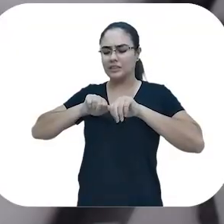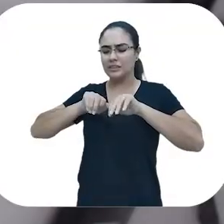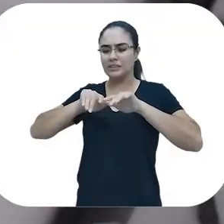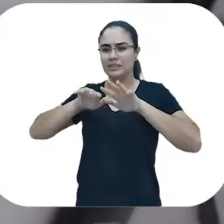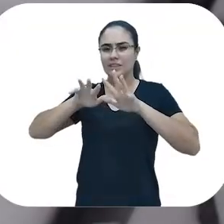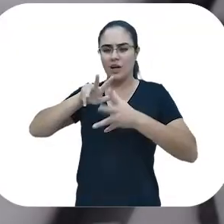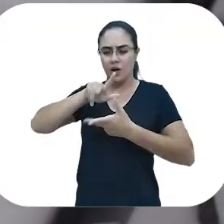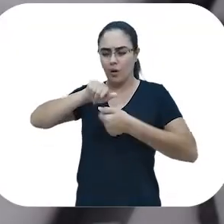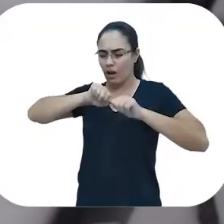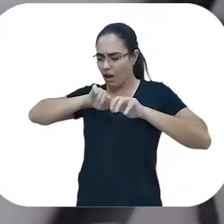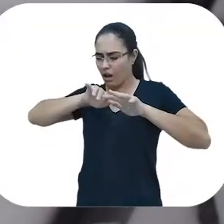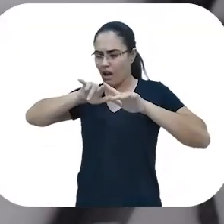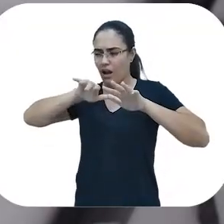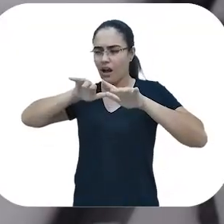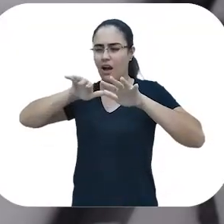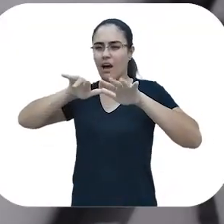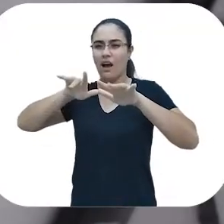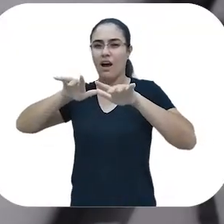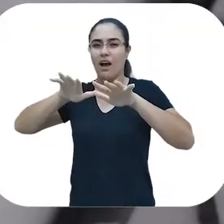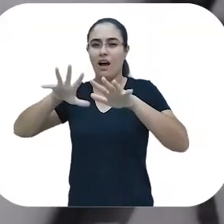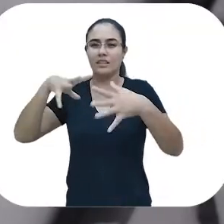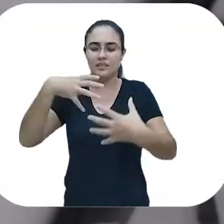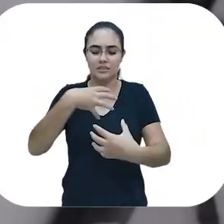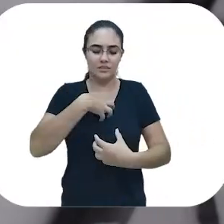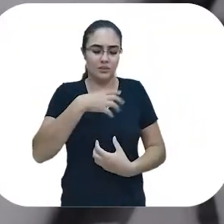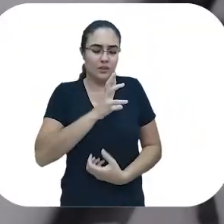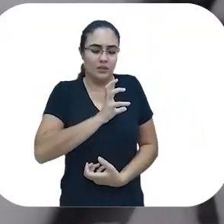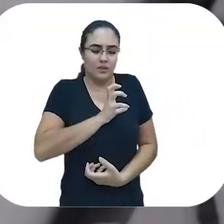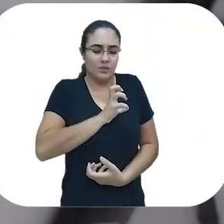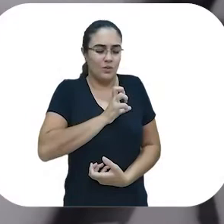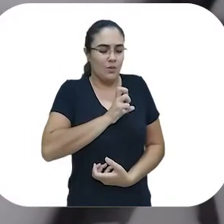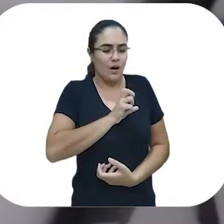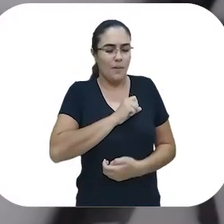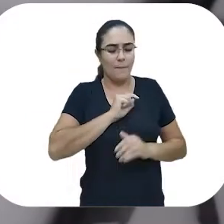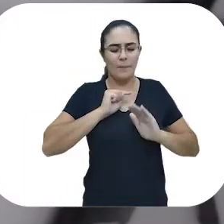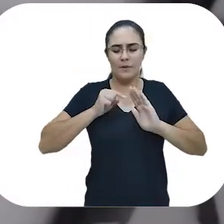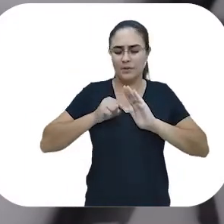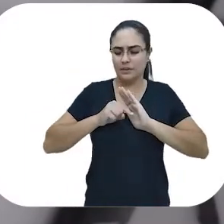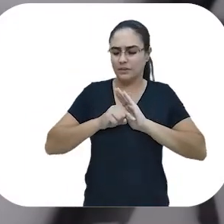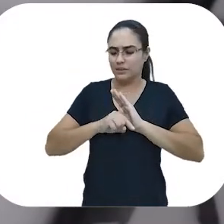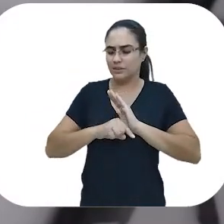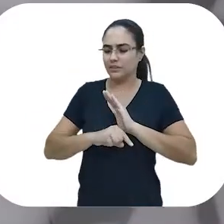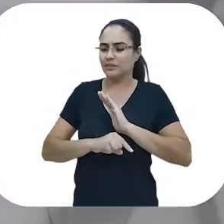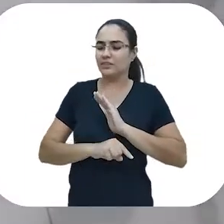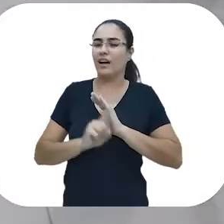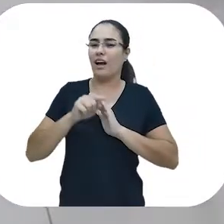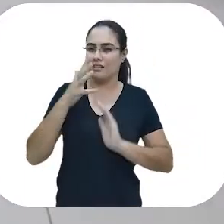se fez refém de um alto amor num lance tão profundo. Ah, é bonito